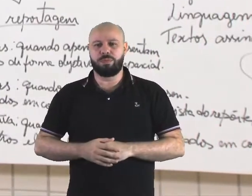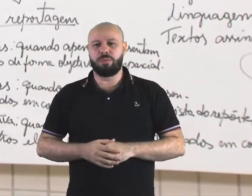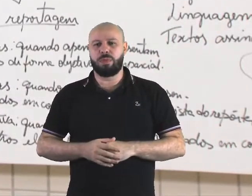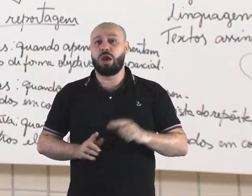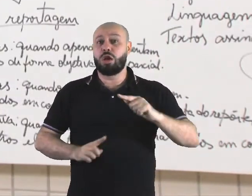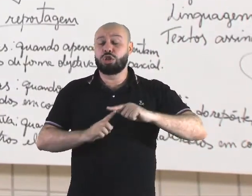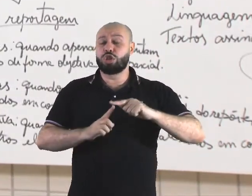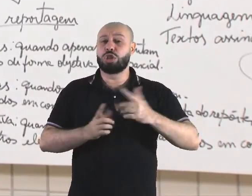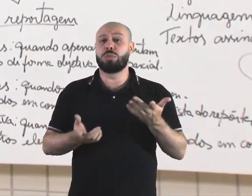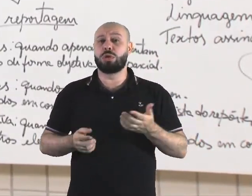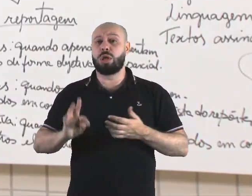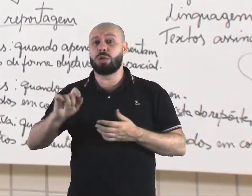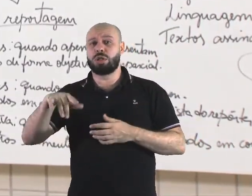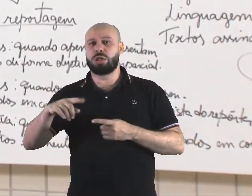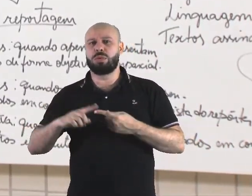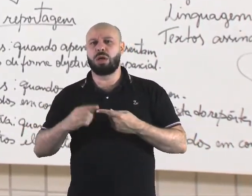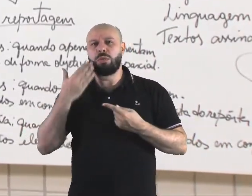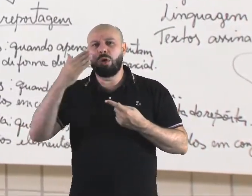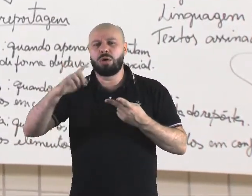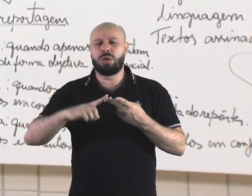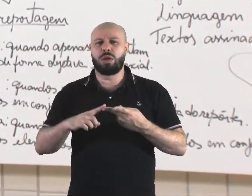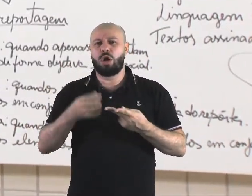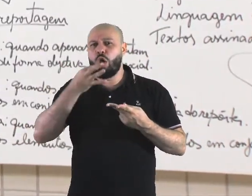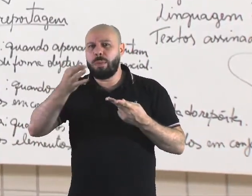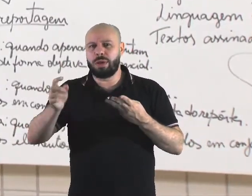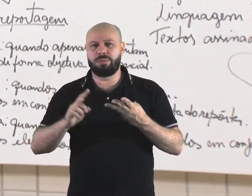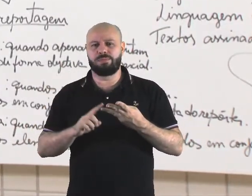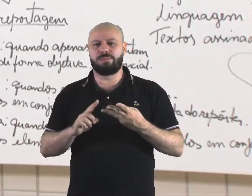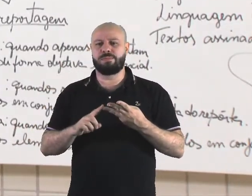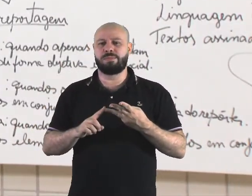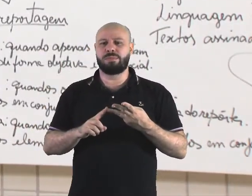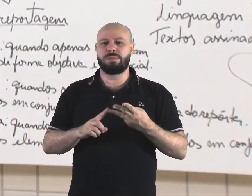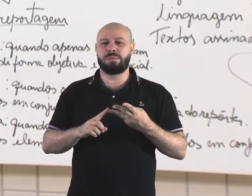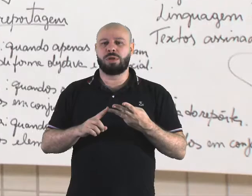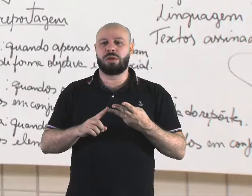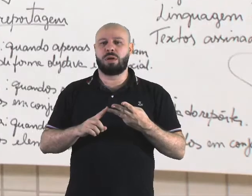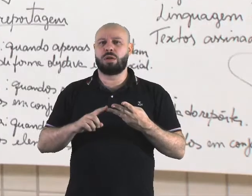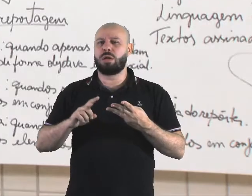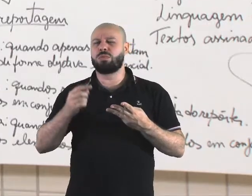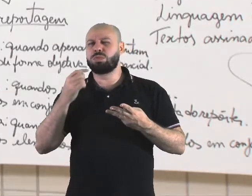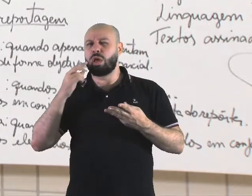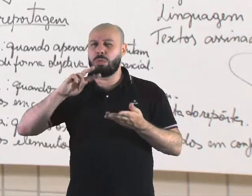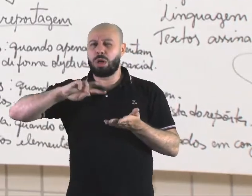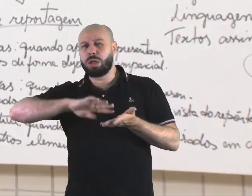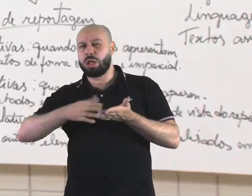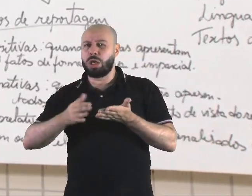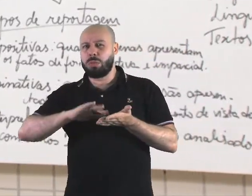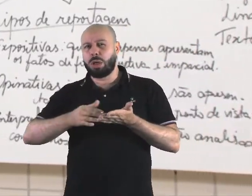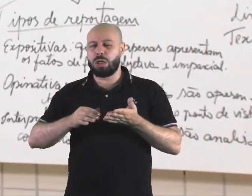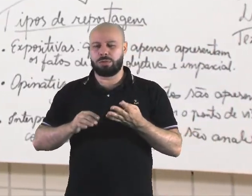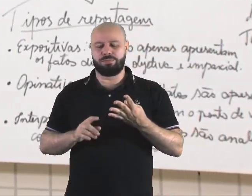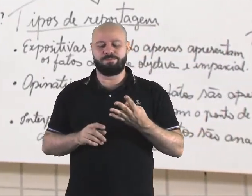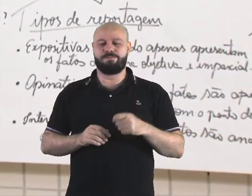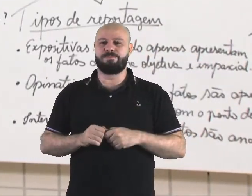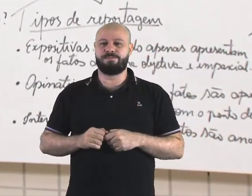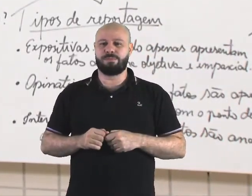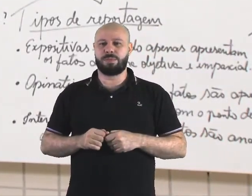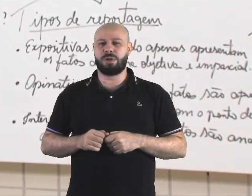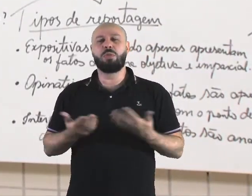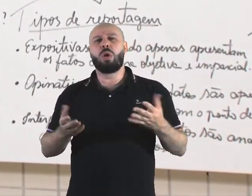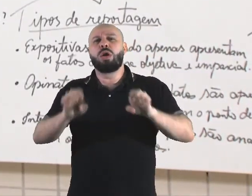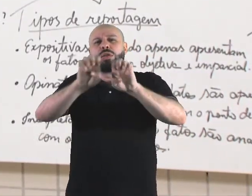de reportagem expositiva, eu tenho a opinativa, eu tenho a interpretativa. E qual que é a